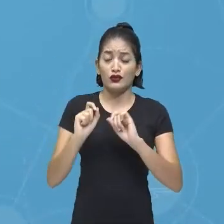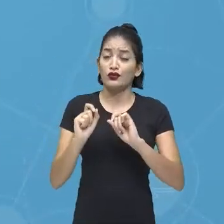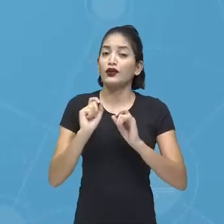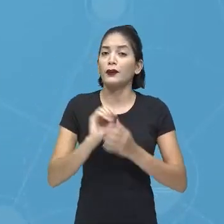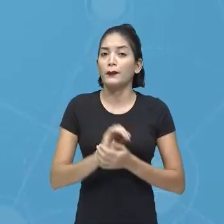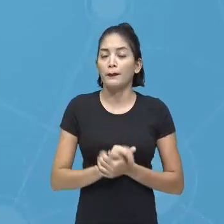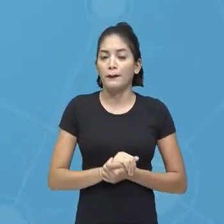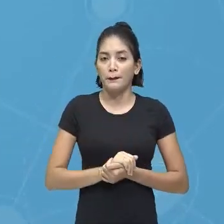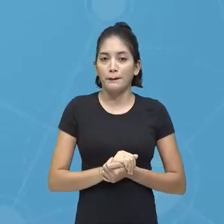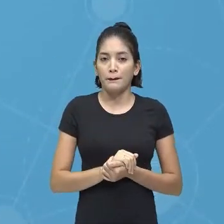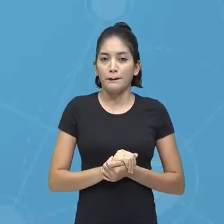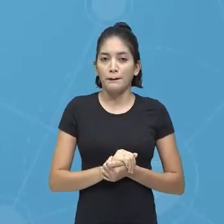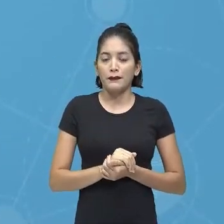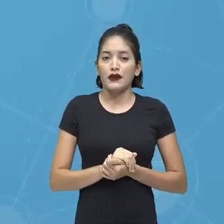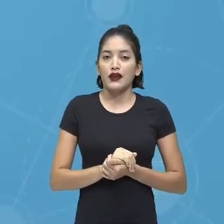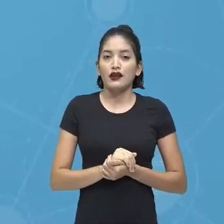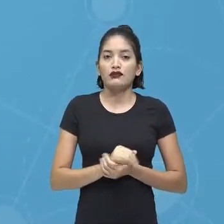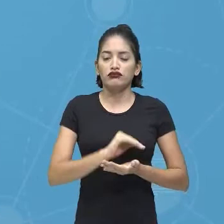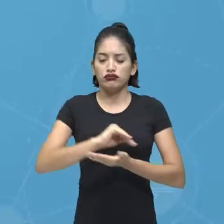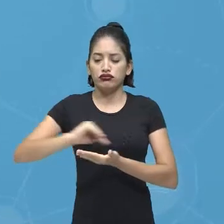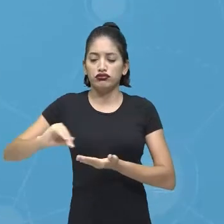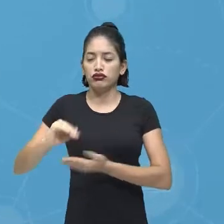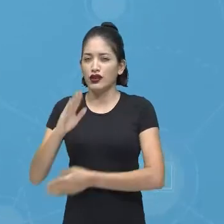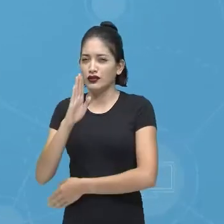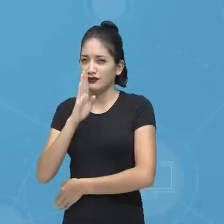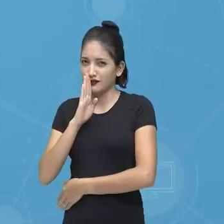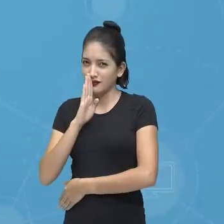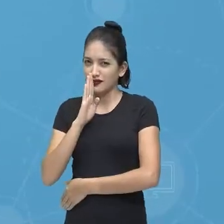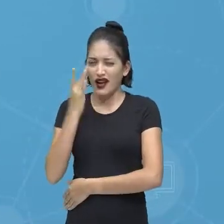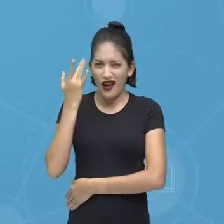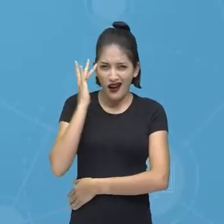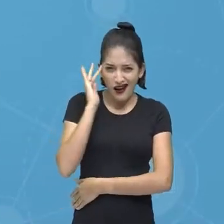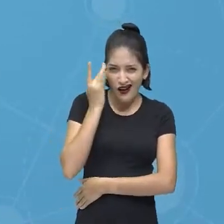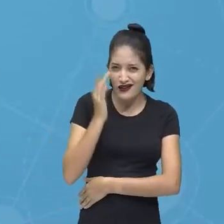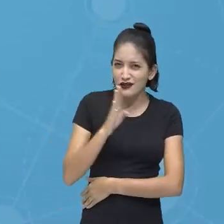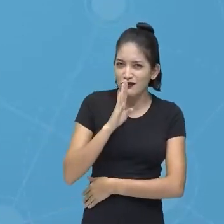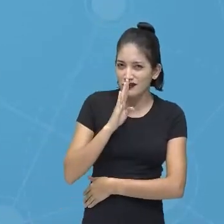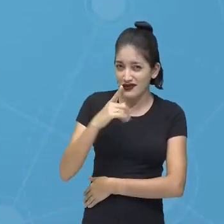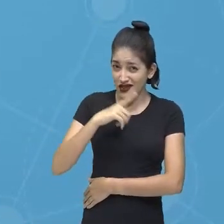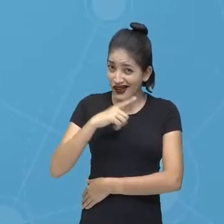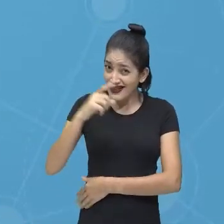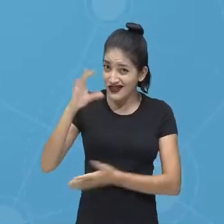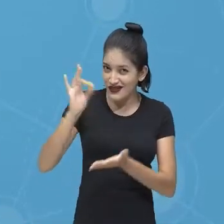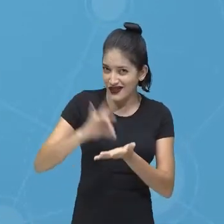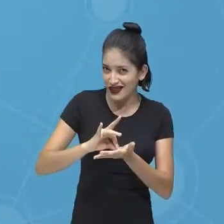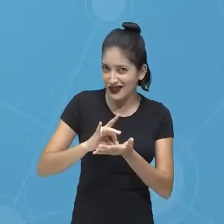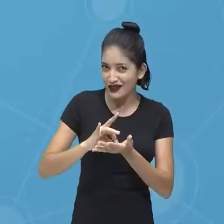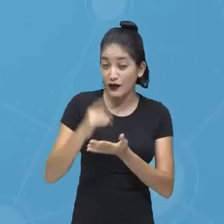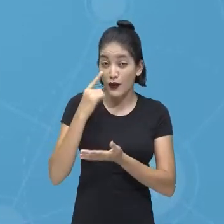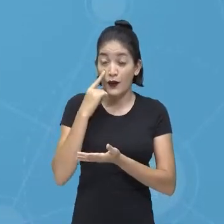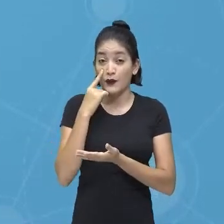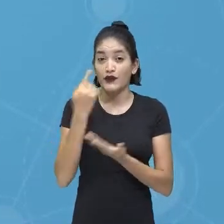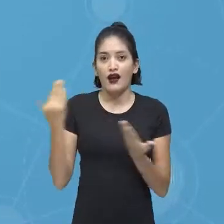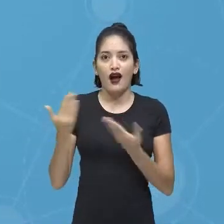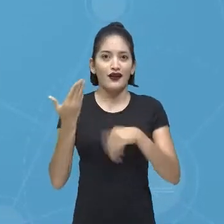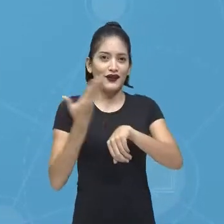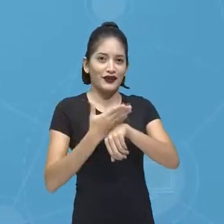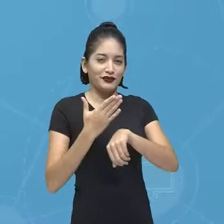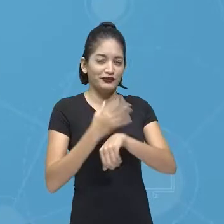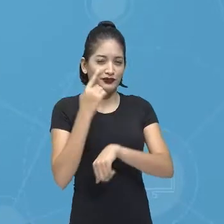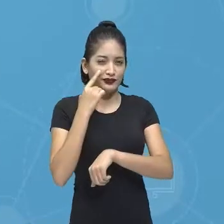quê? O silêncio, não é verdade? Será que o silêncio existe mesmo? Vamos fazer um teste rapidinho